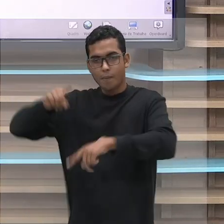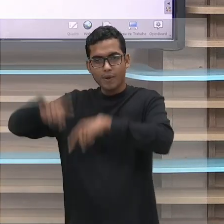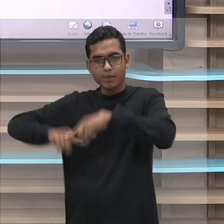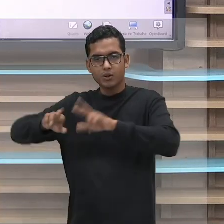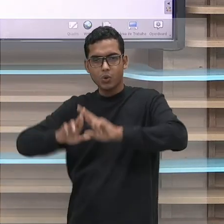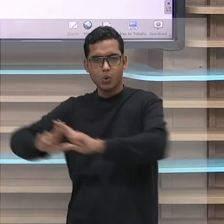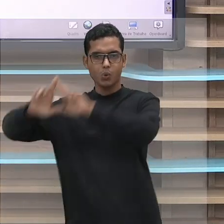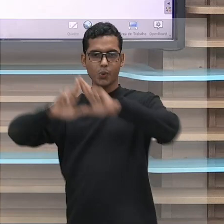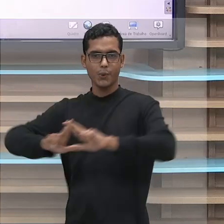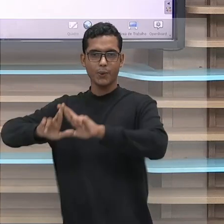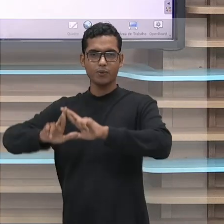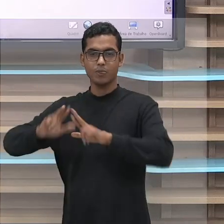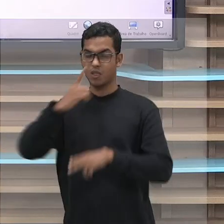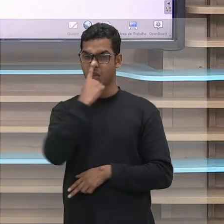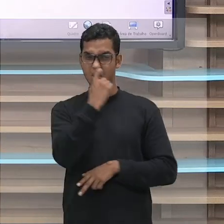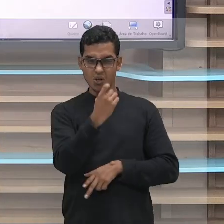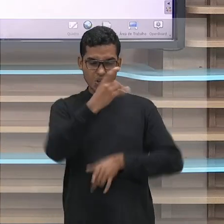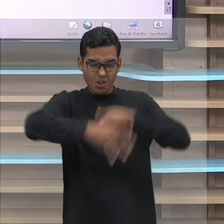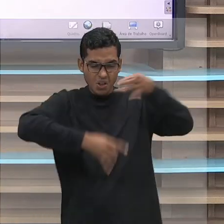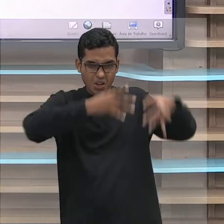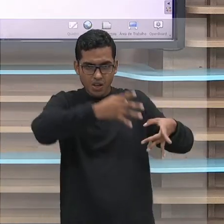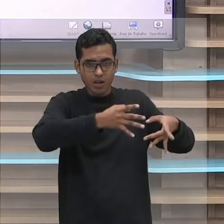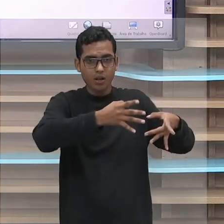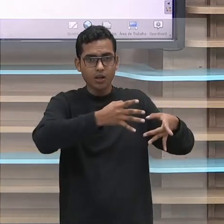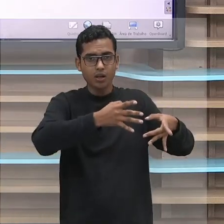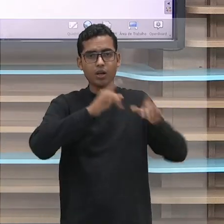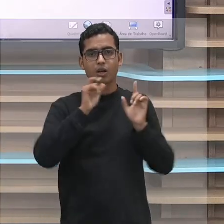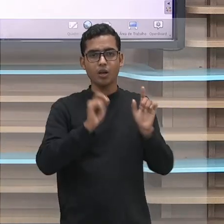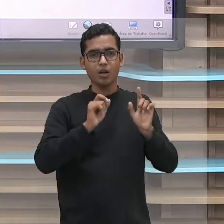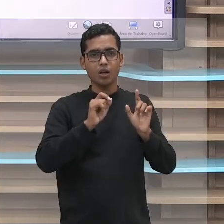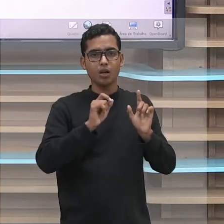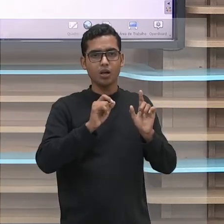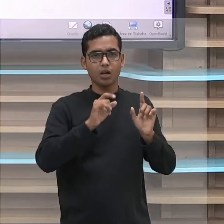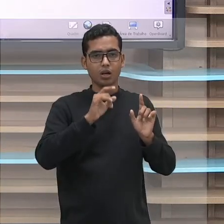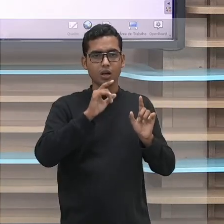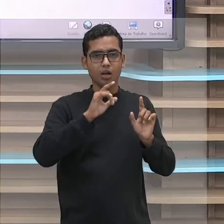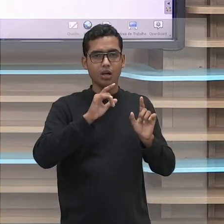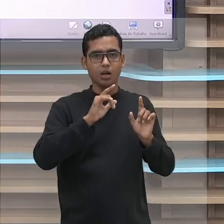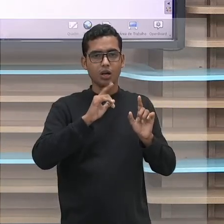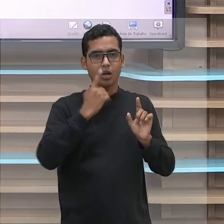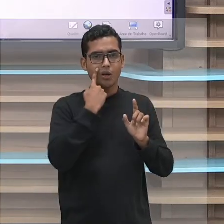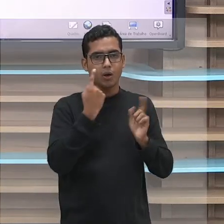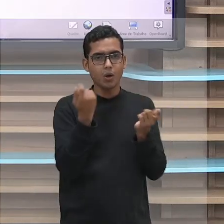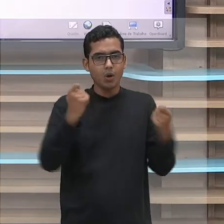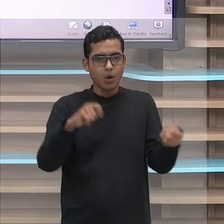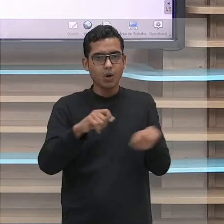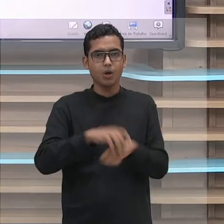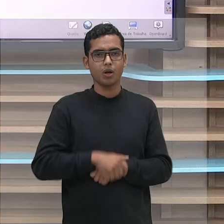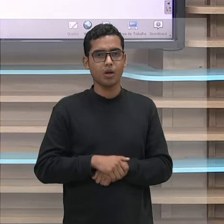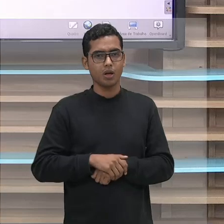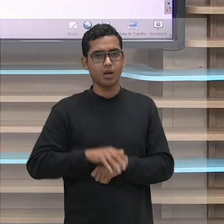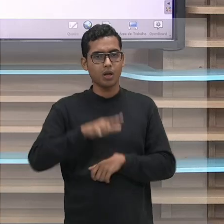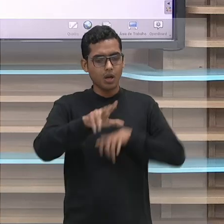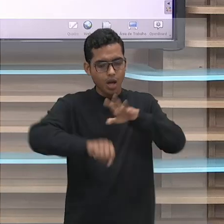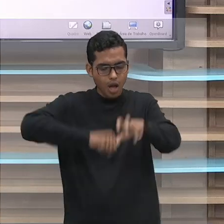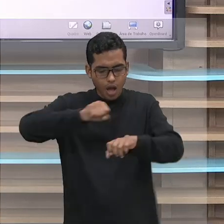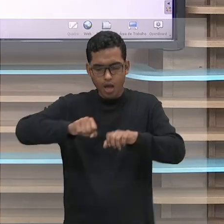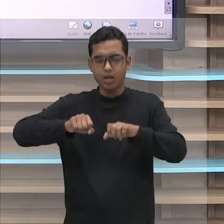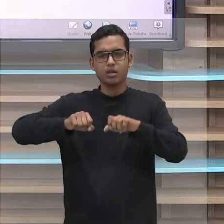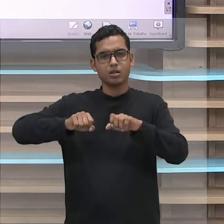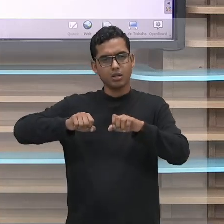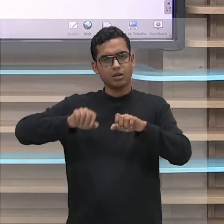que o lixo ele não é reciclável, ele vai ser descartado, mas o reciclado ele vai